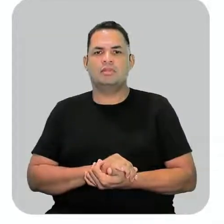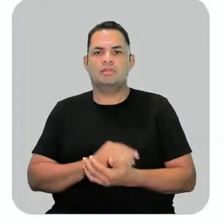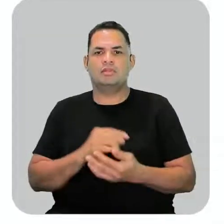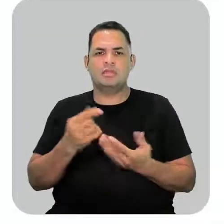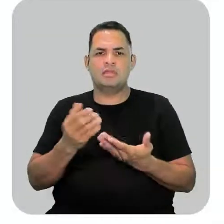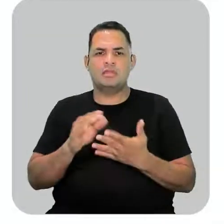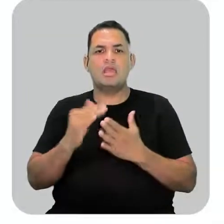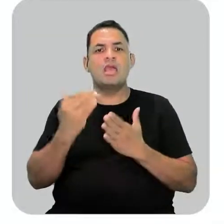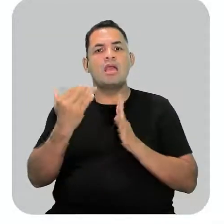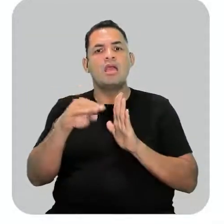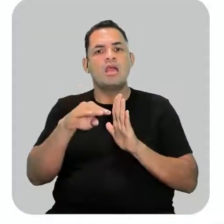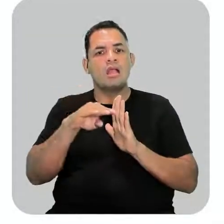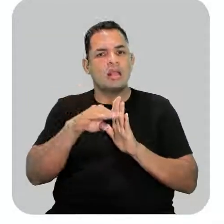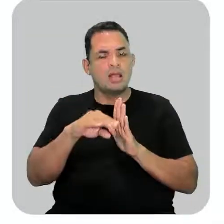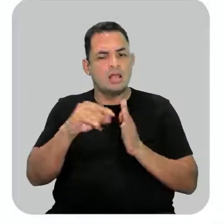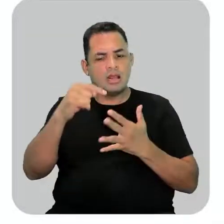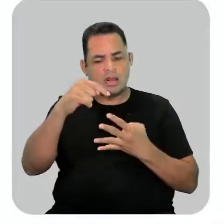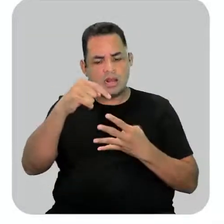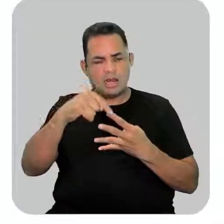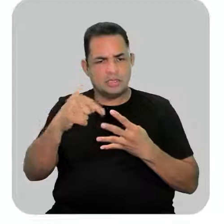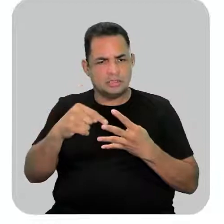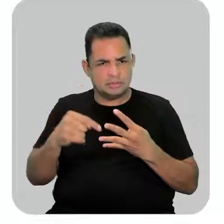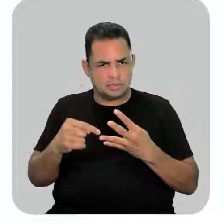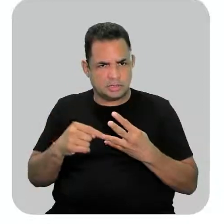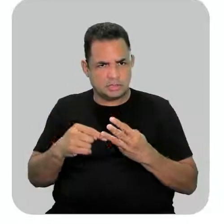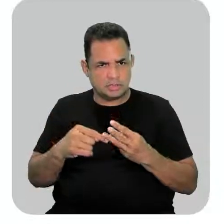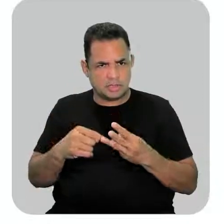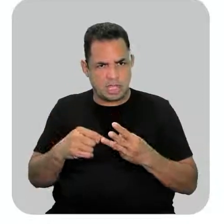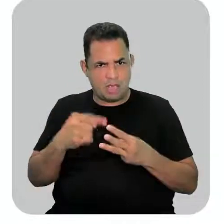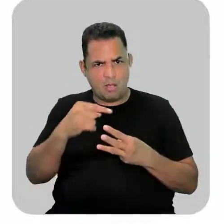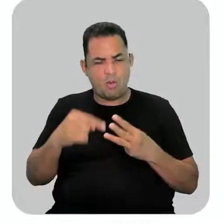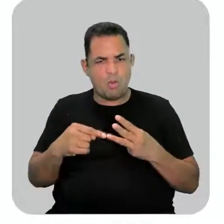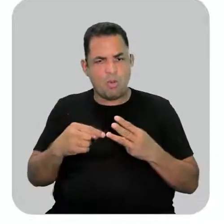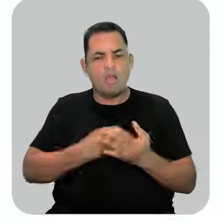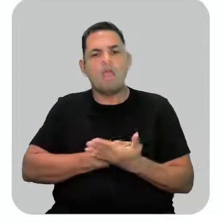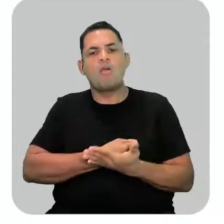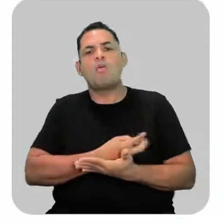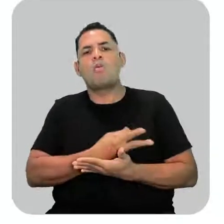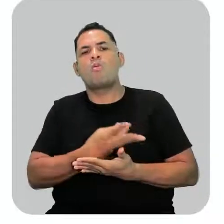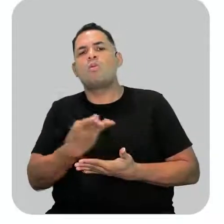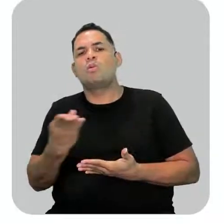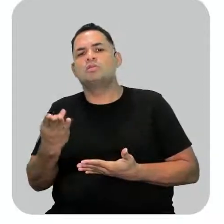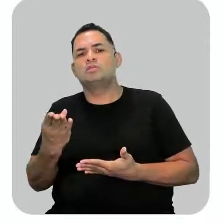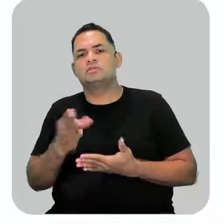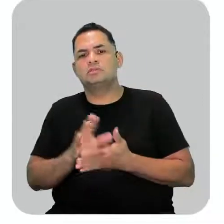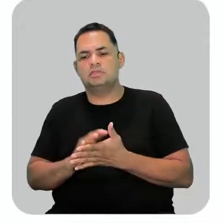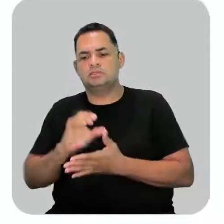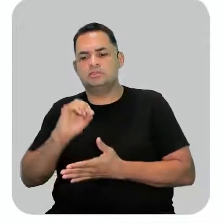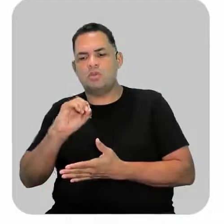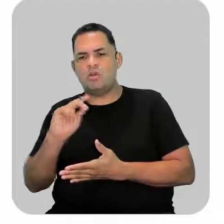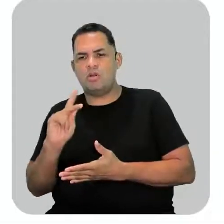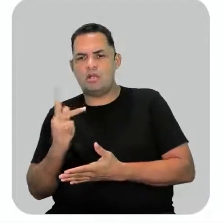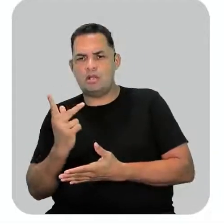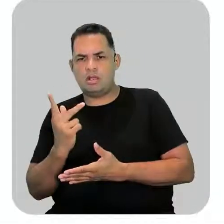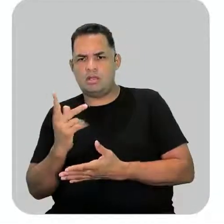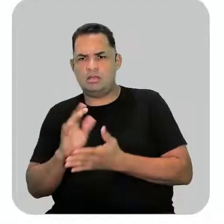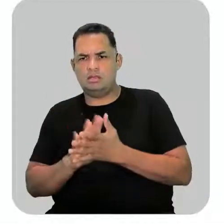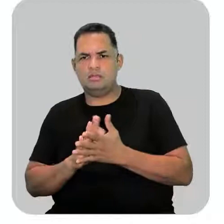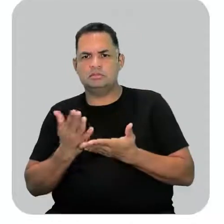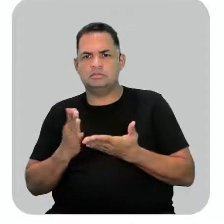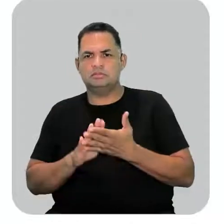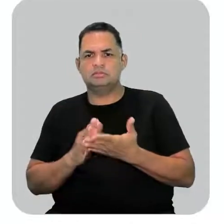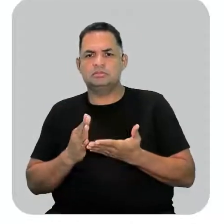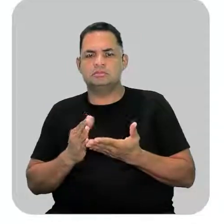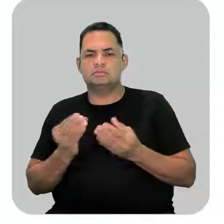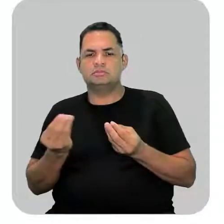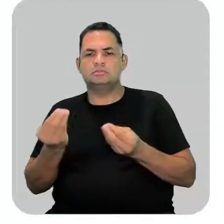Classificação em função da quantidade de hidroxilas, que a gente falou um pouquinho. Olha só como é que pode ser. Dependendo da quantidade que